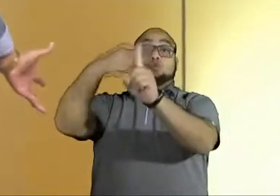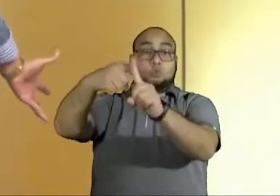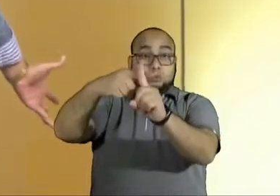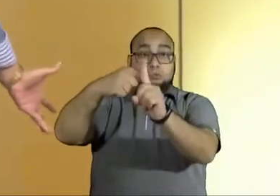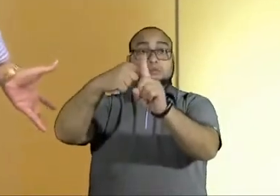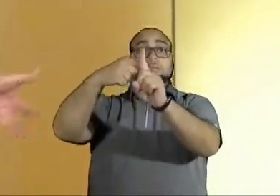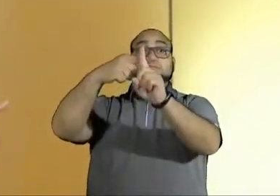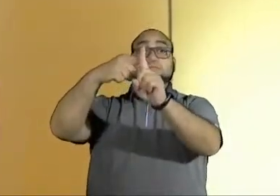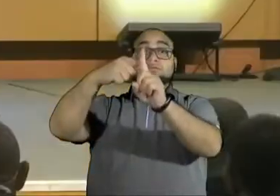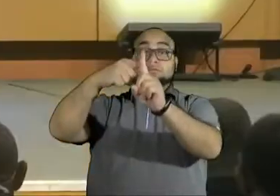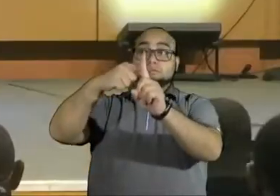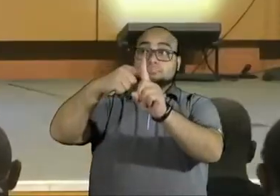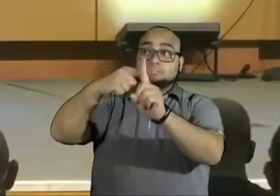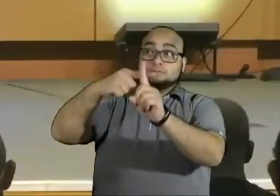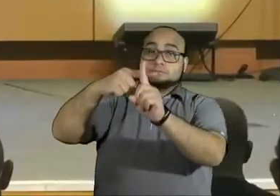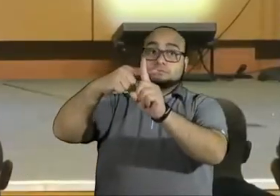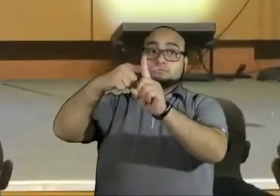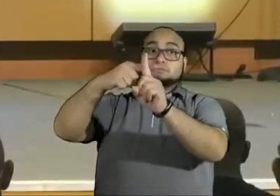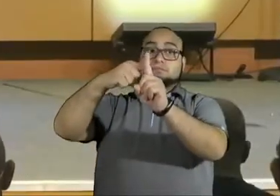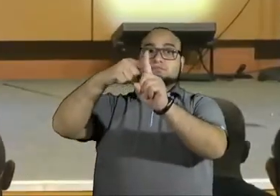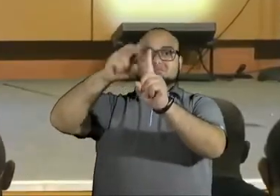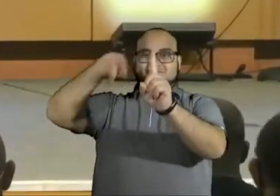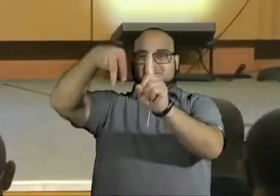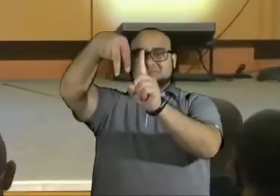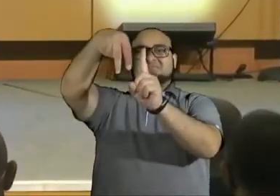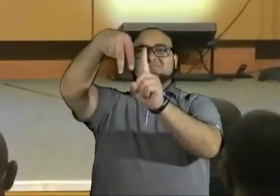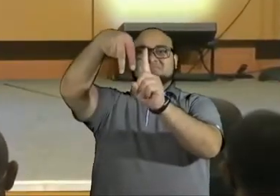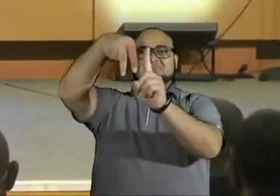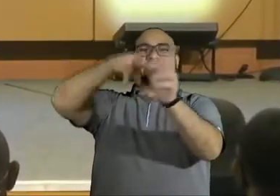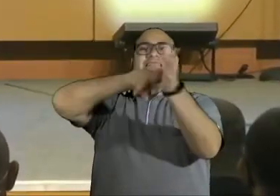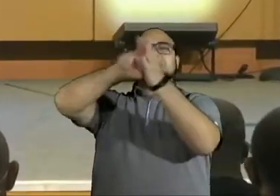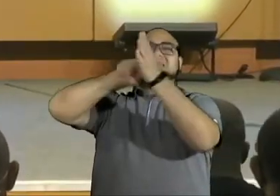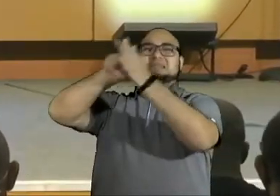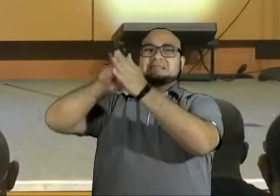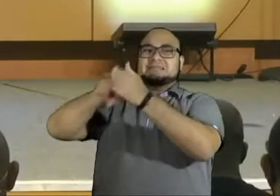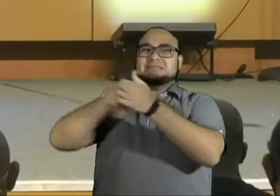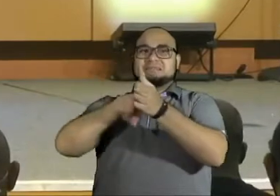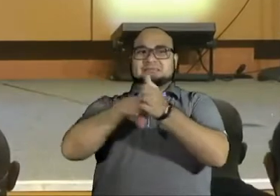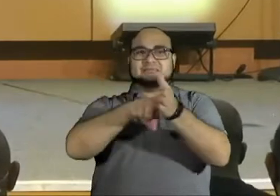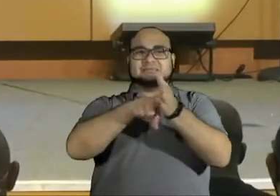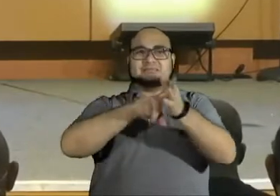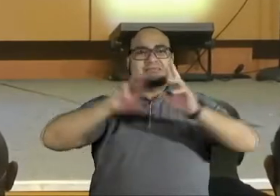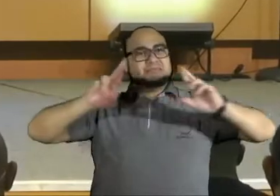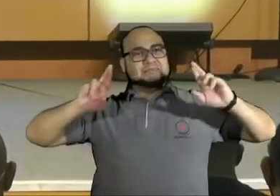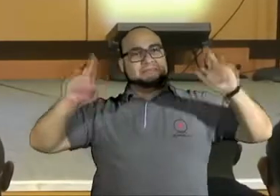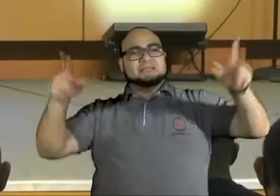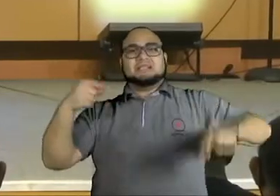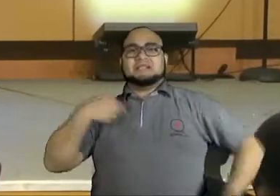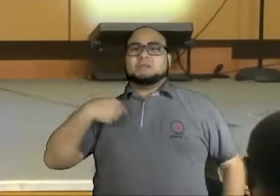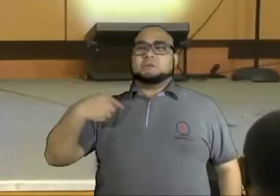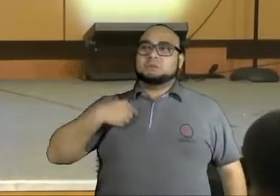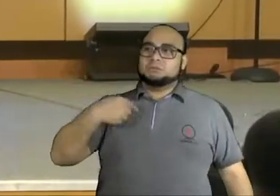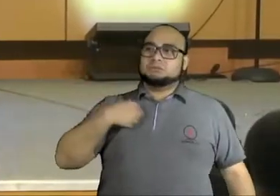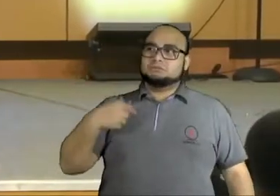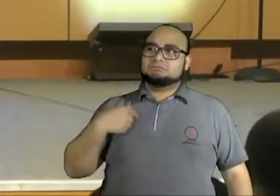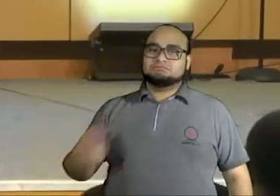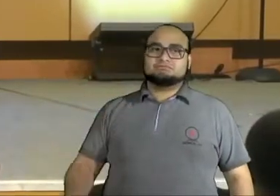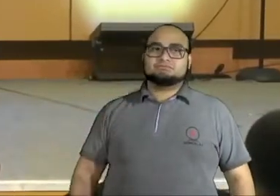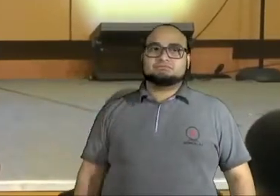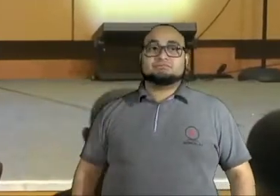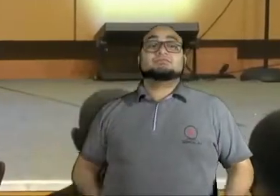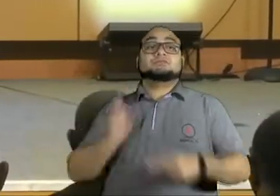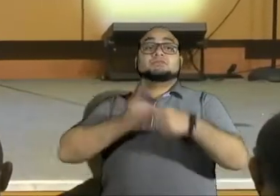de madeira. E aí você fica se perguntando: o que tem de diferente de mim para ter arrebentado ele e não me